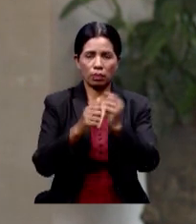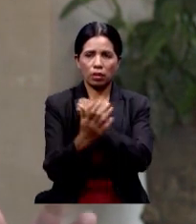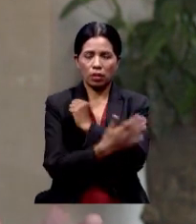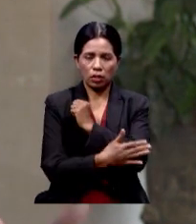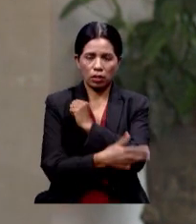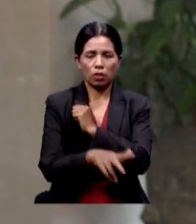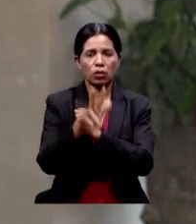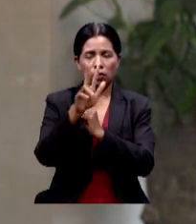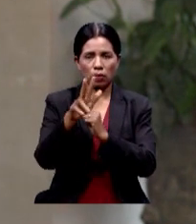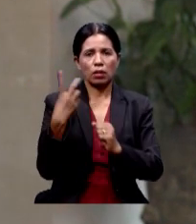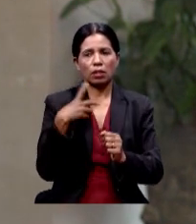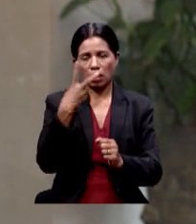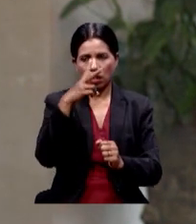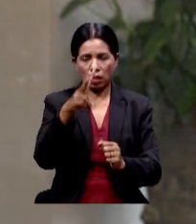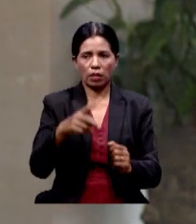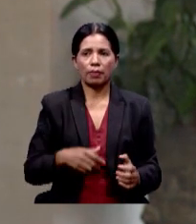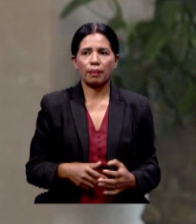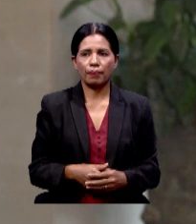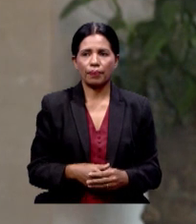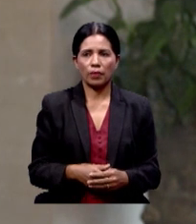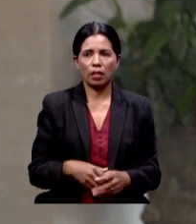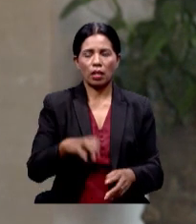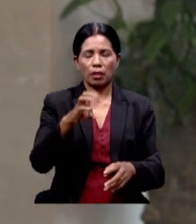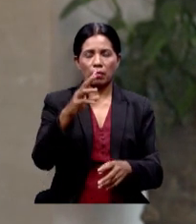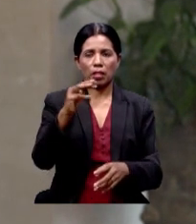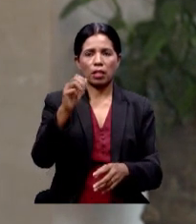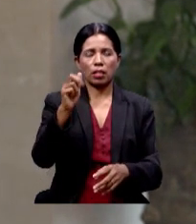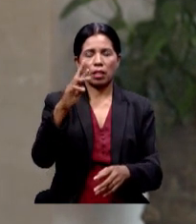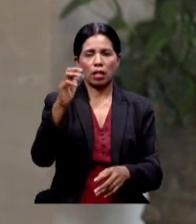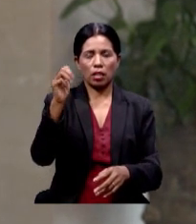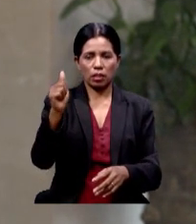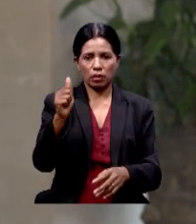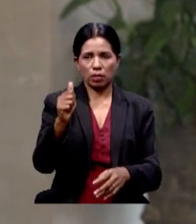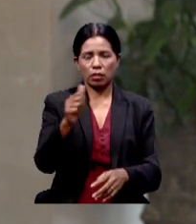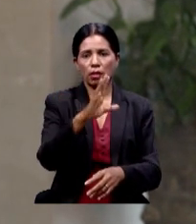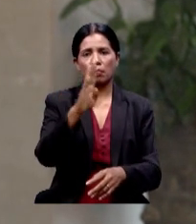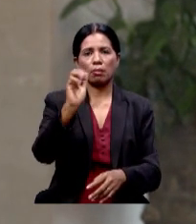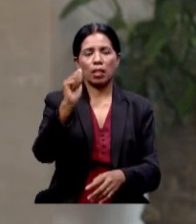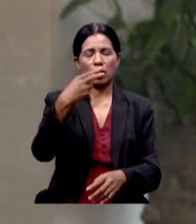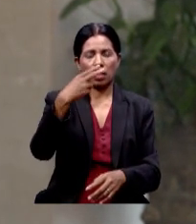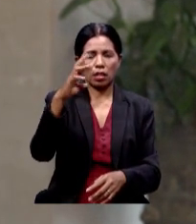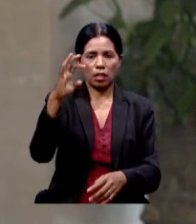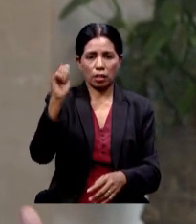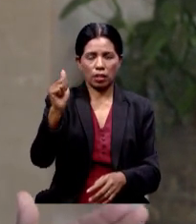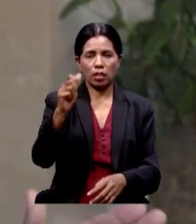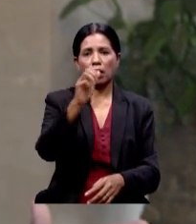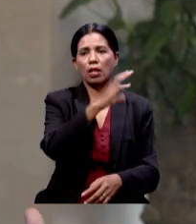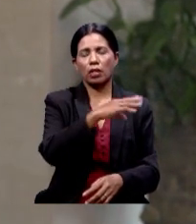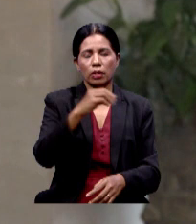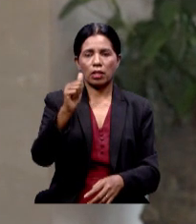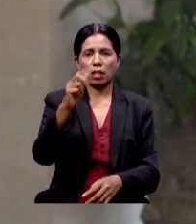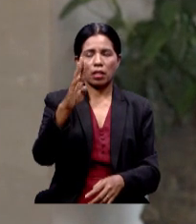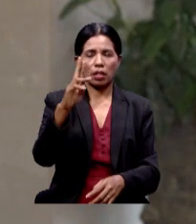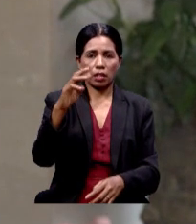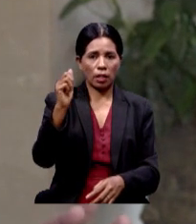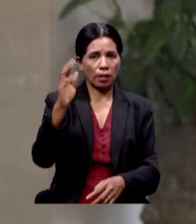RIN, nessa Itaré, Emirados Árabes Unidos, Bahrein, Nomos, Arábia Saudita, Sira faz parte de